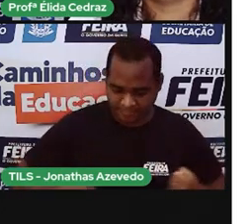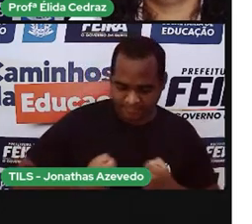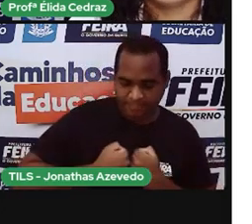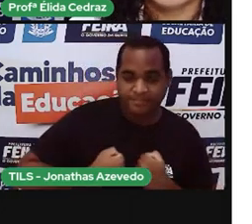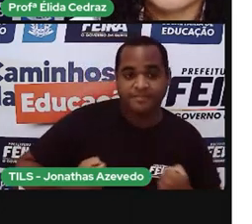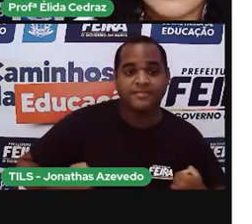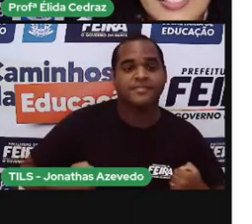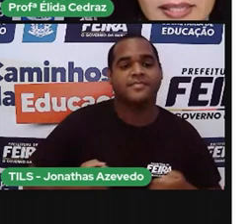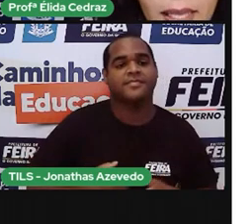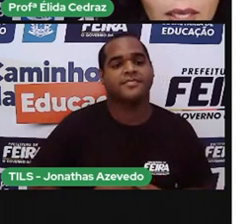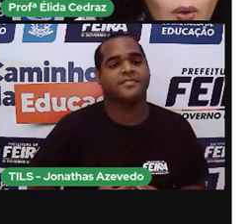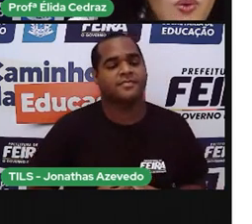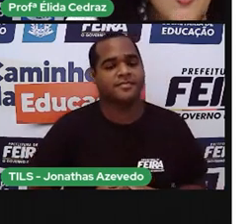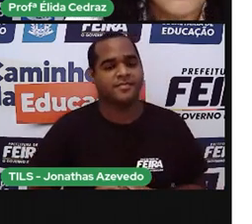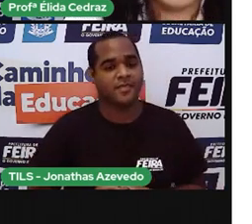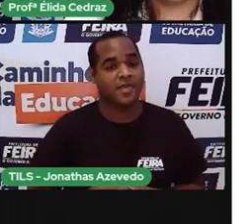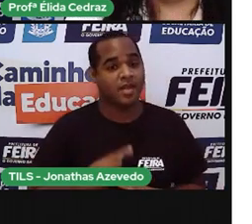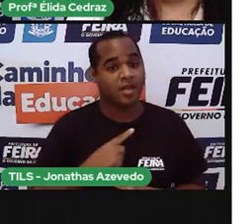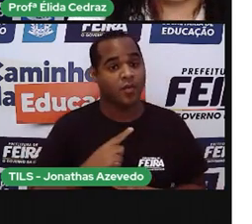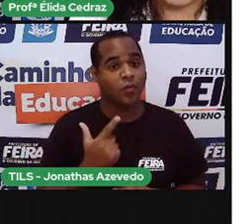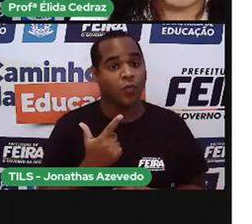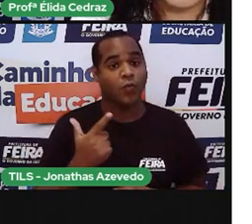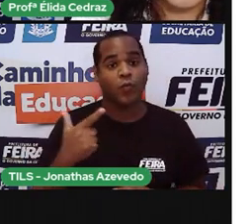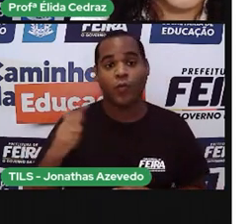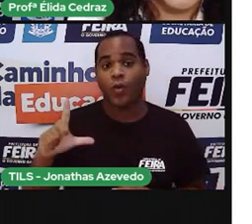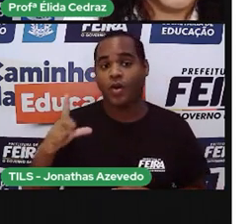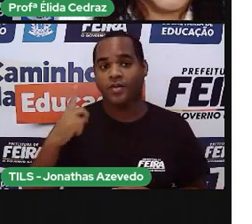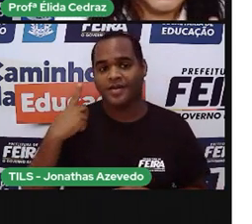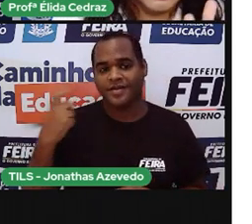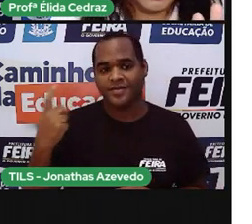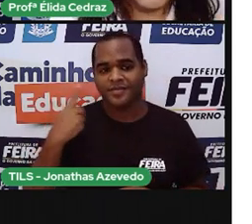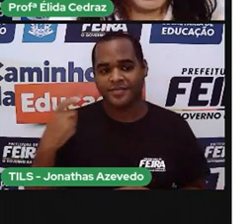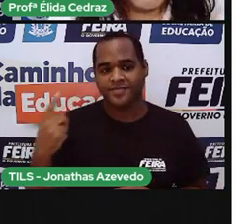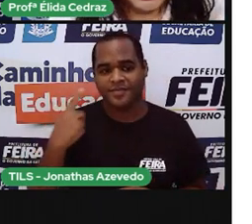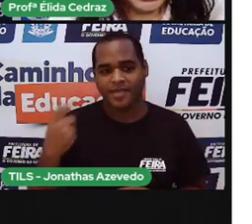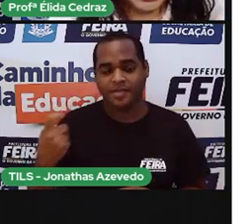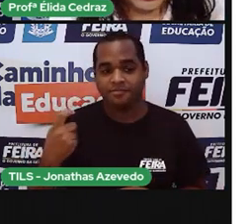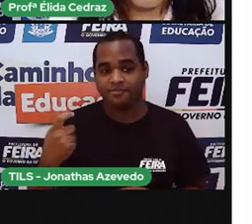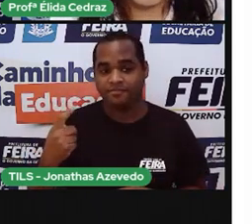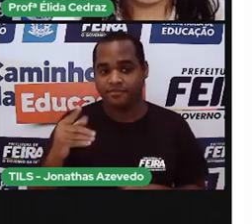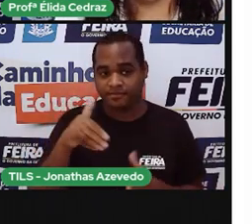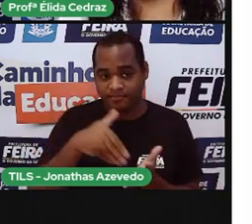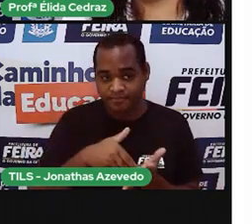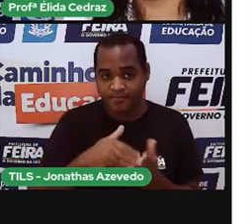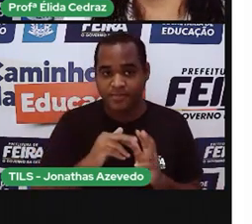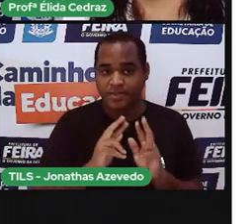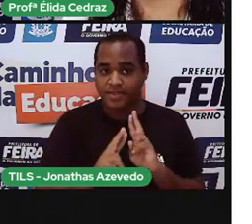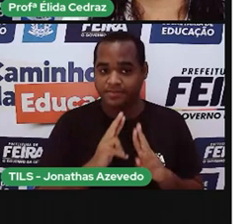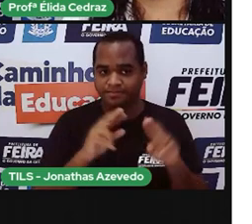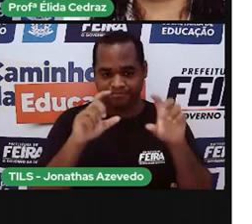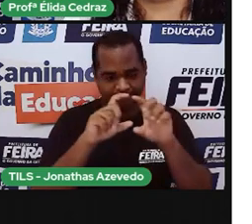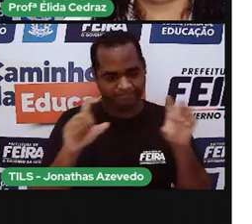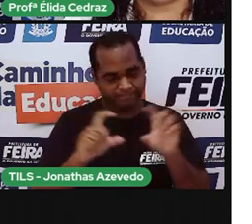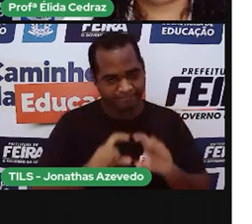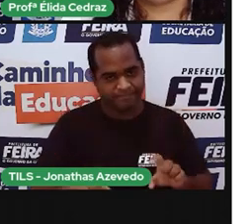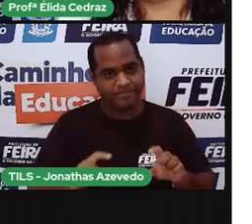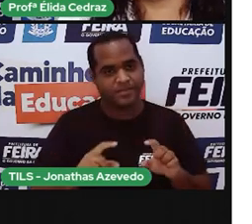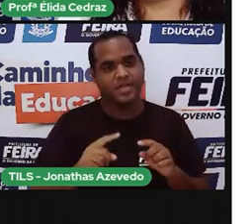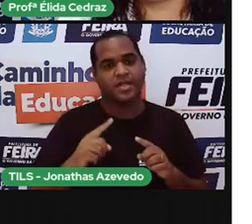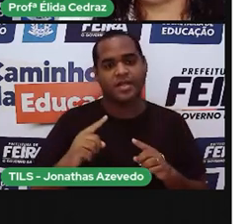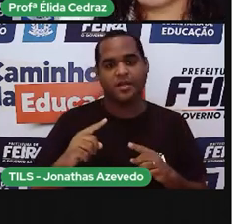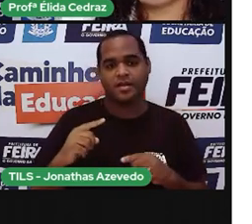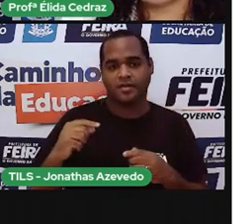sanfona. E tem outros sons. Tem, na última estrofe, tem